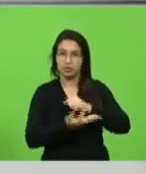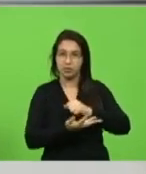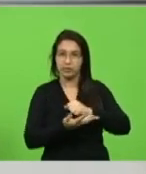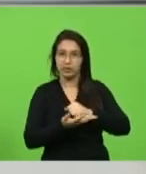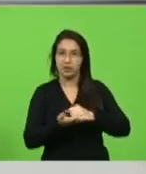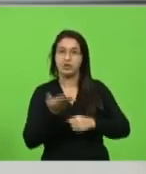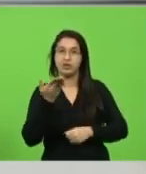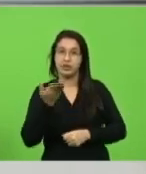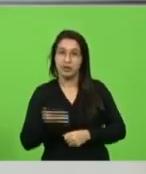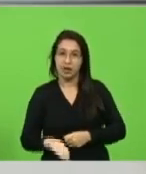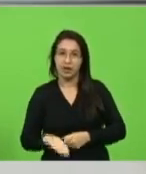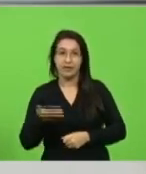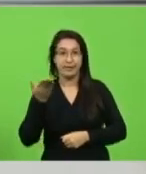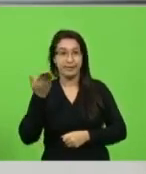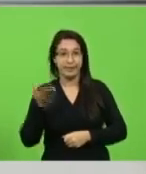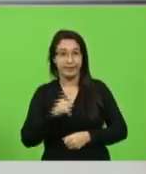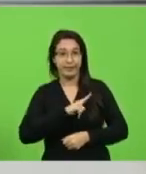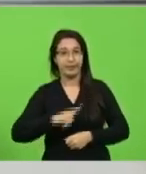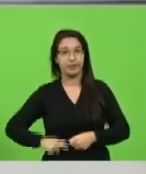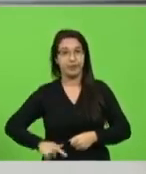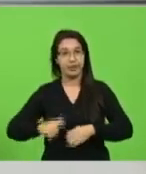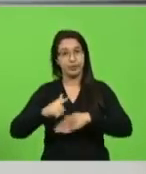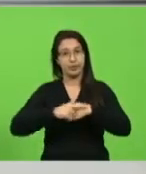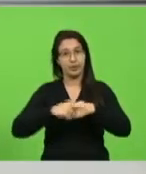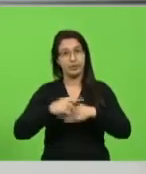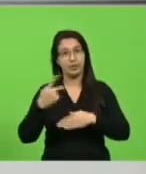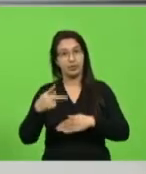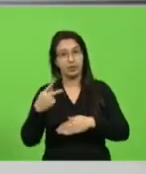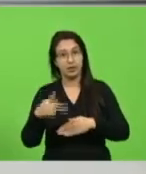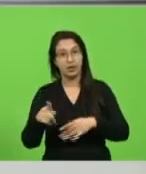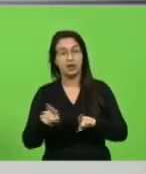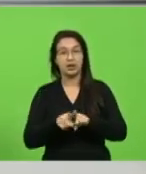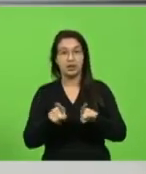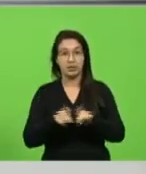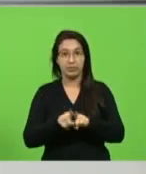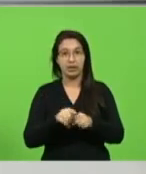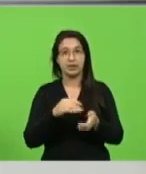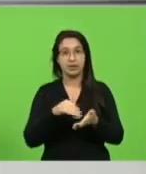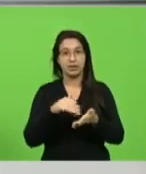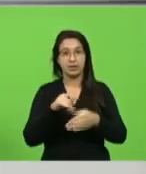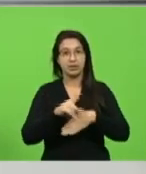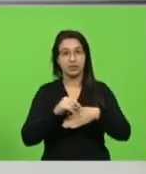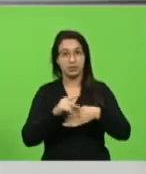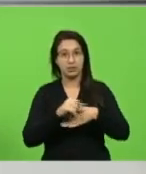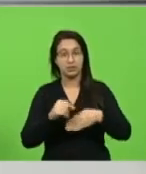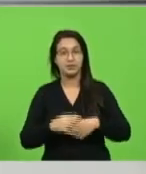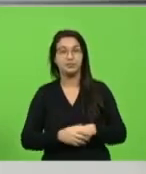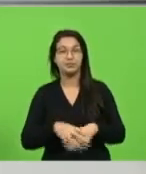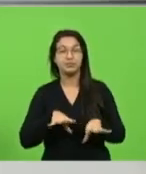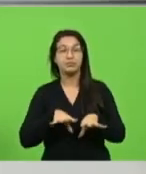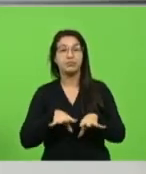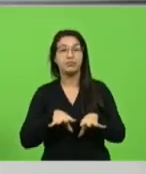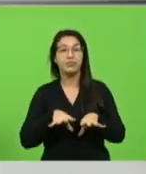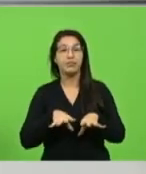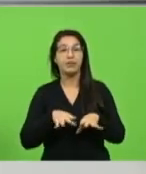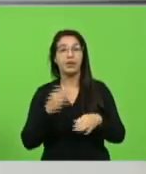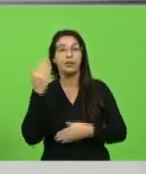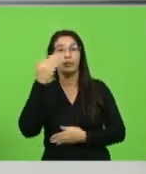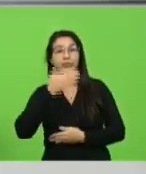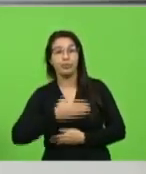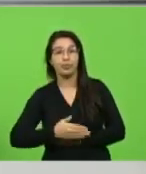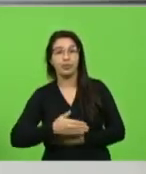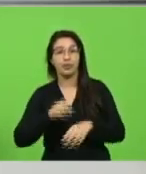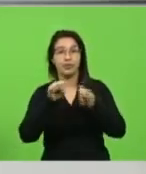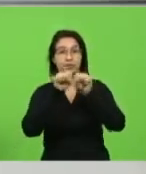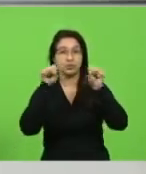em suas mãos e nas do governador, formam um sistema concatenado